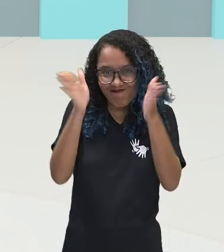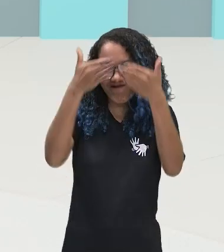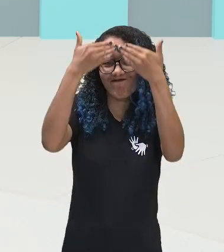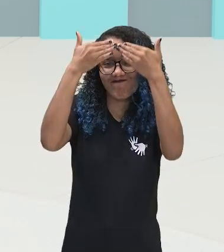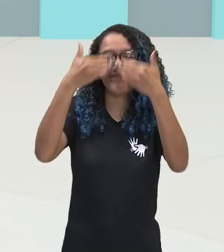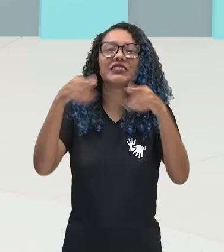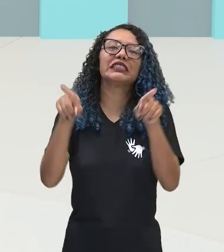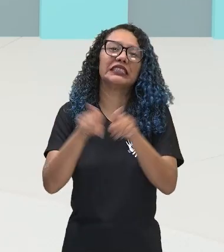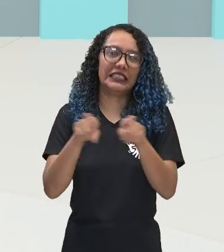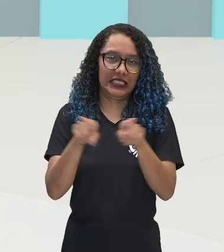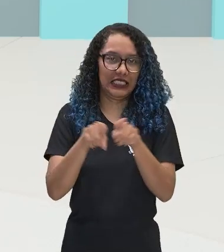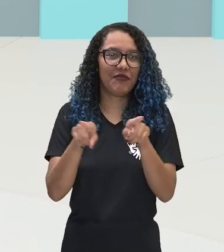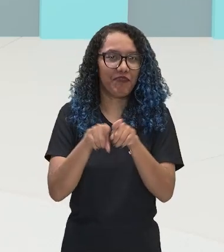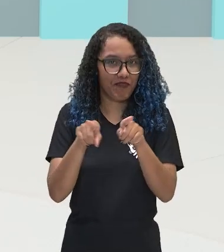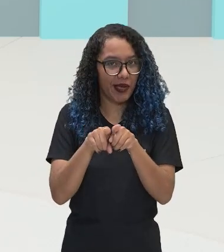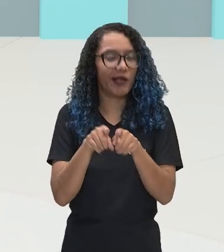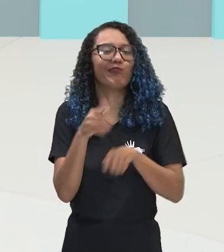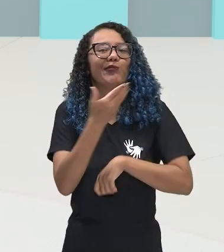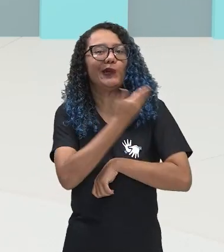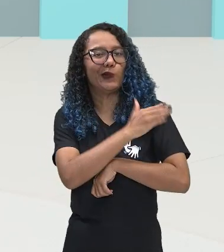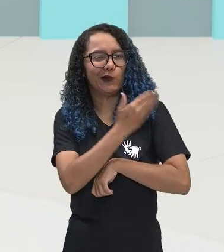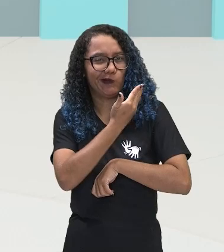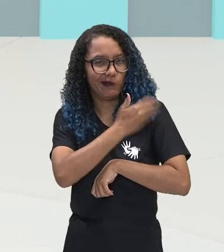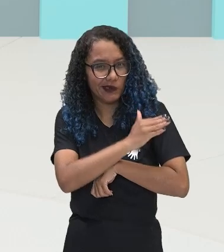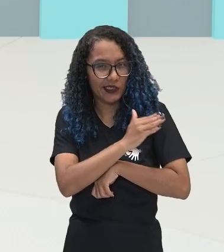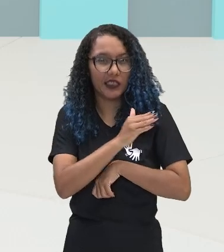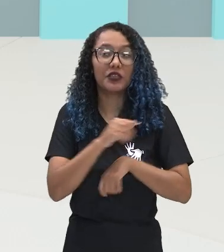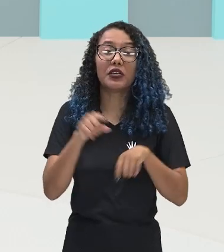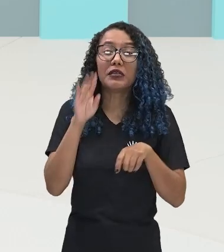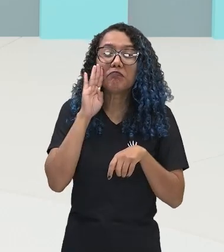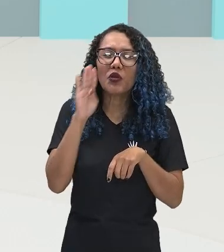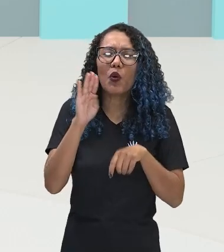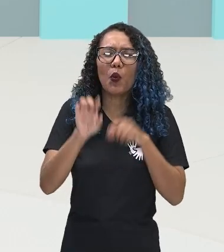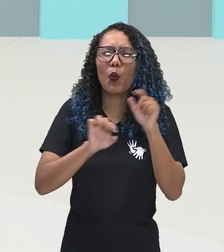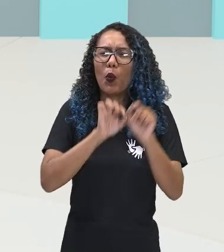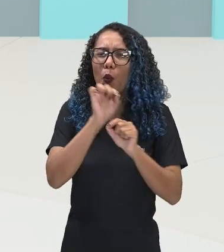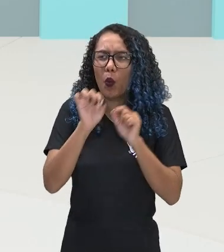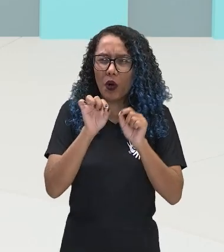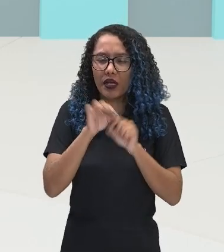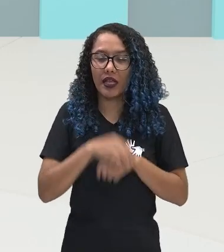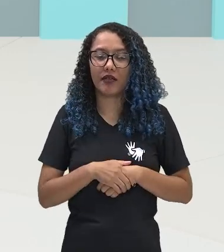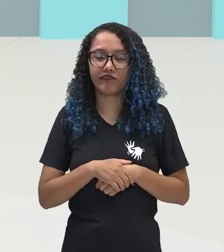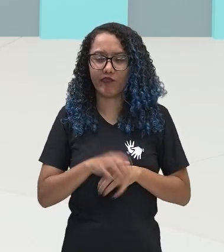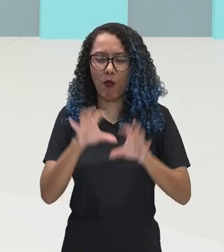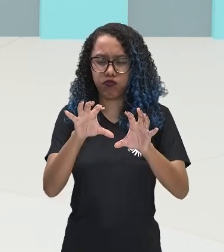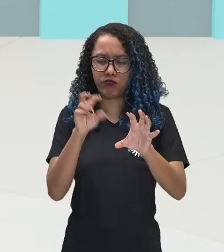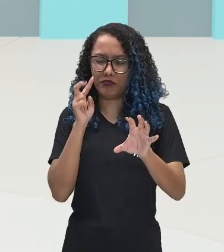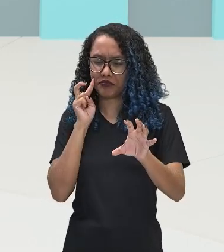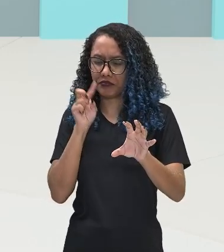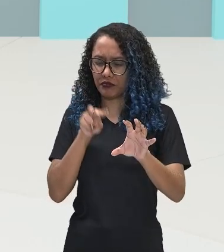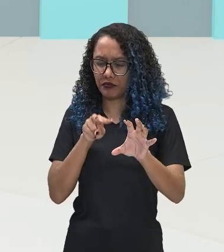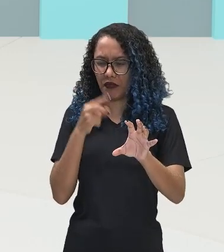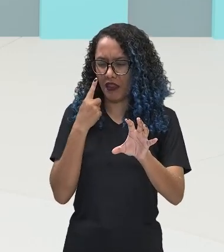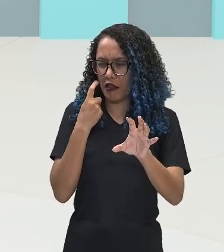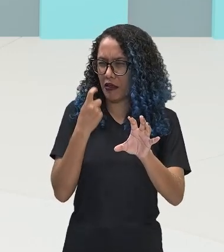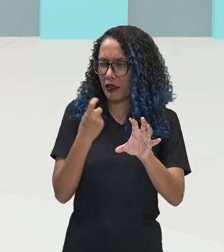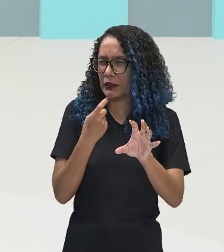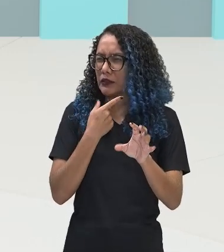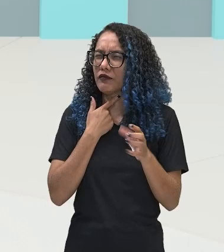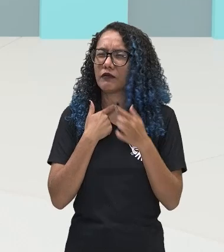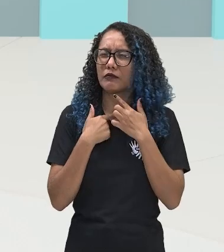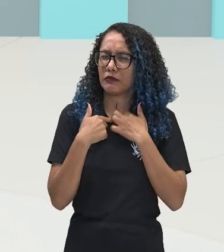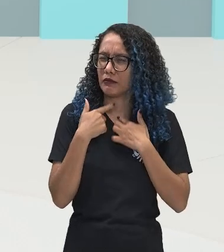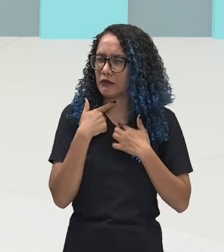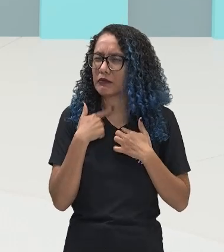gente preconceito e principalmente objetificação Olha